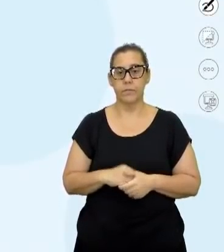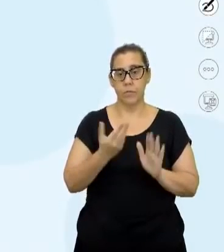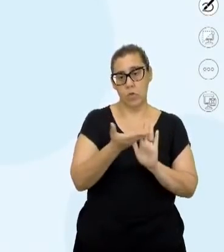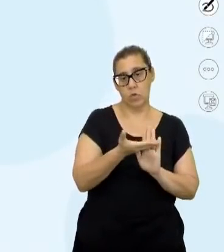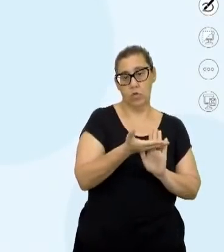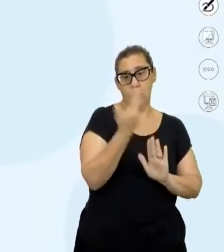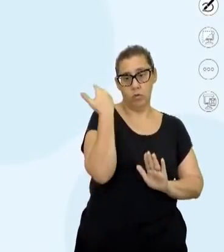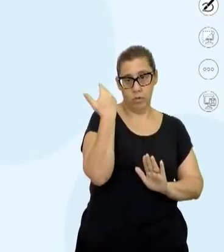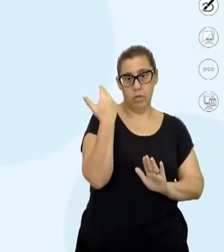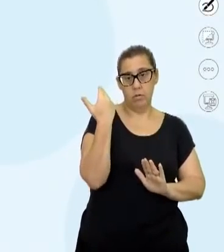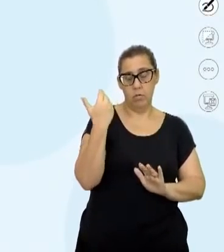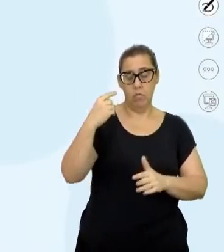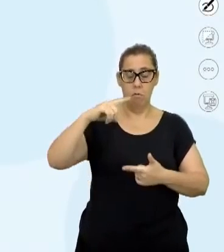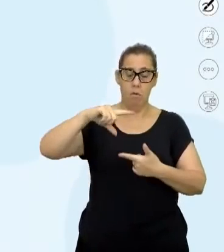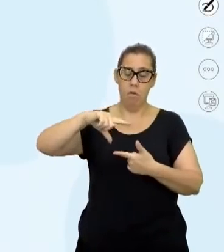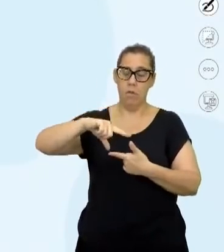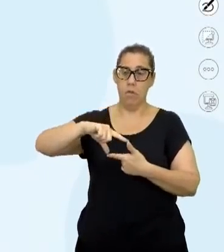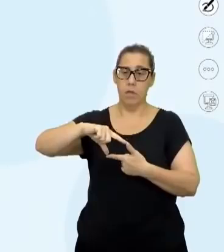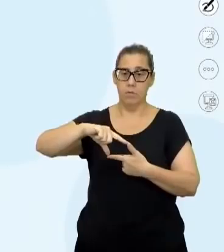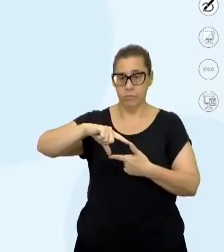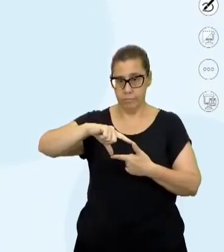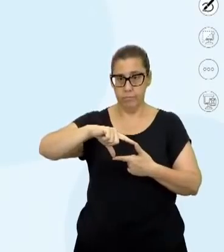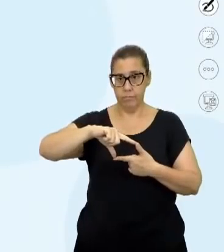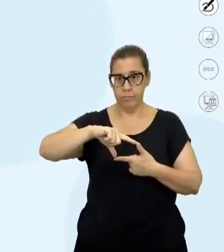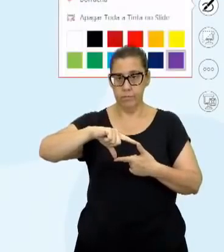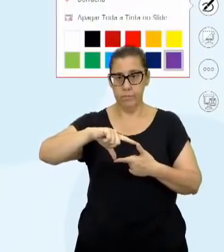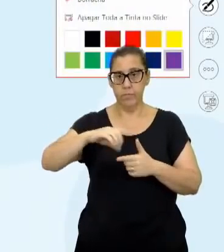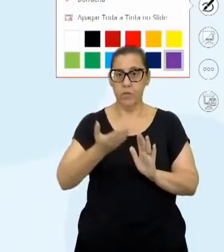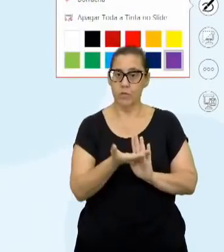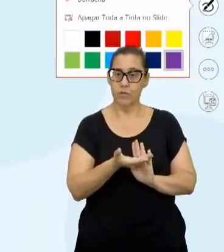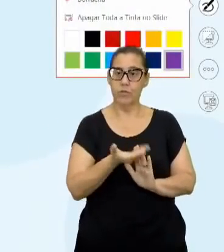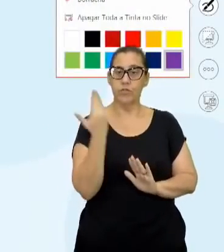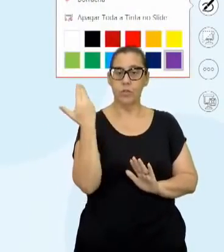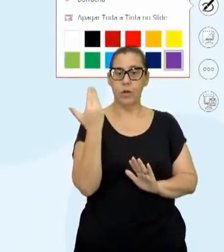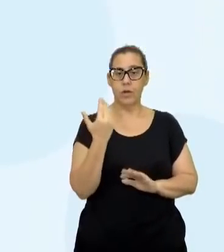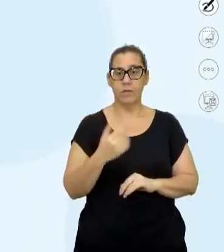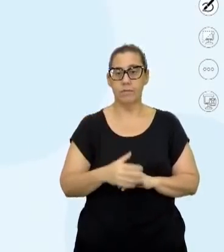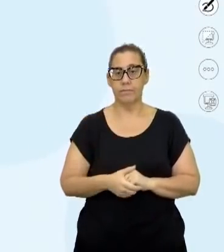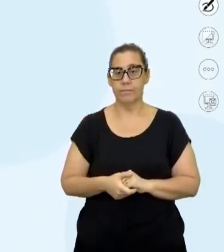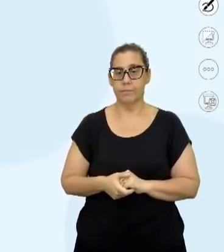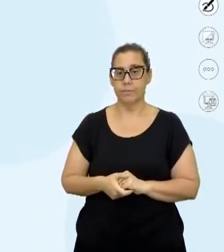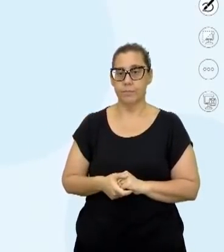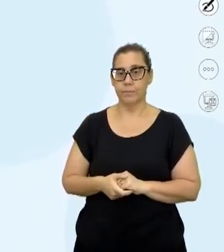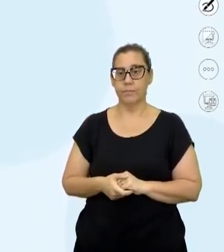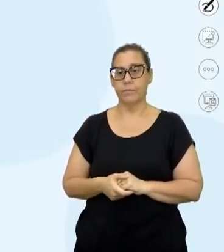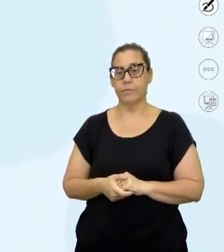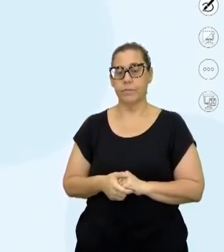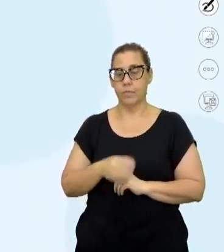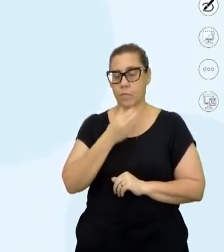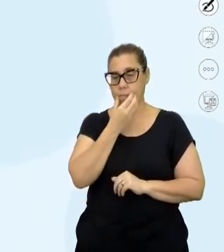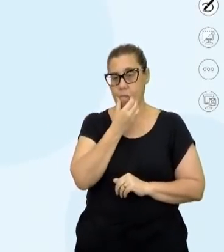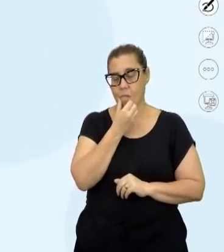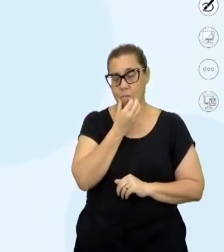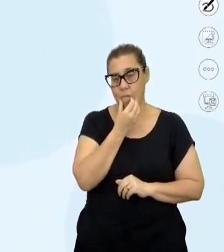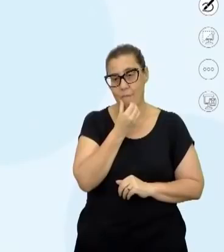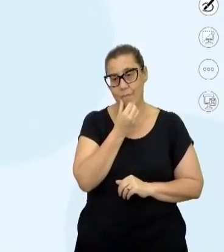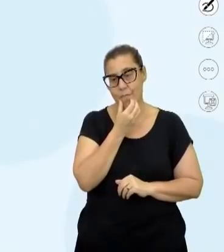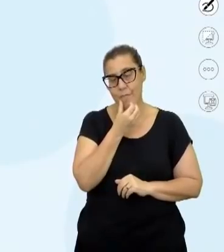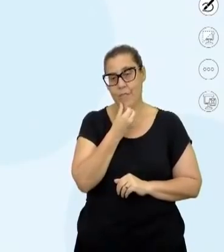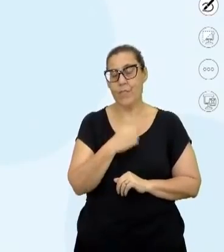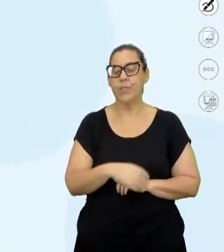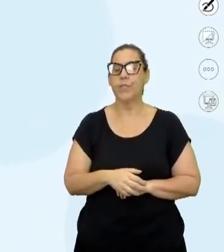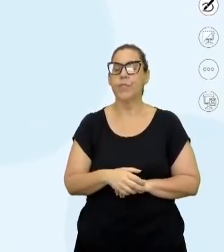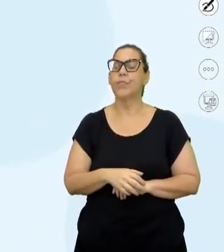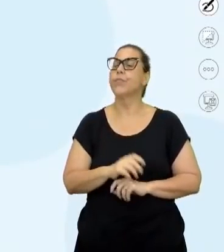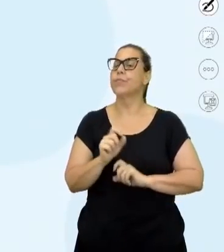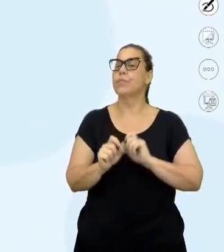retira um retângulo. Eu vou cortar isso fora, ó. Deixa eu apagar aqui esta parte aqui, ó. Vou cortar esta parte aqui. Então, o que a gente